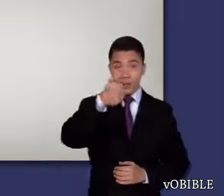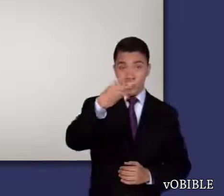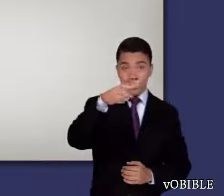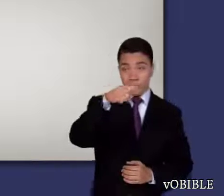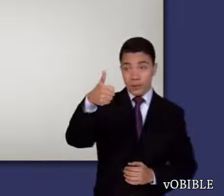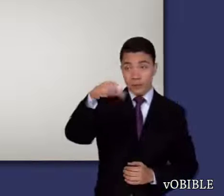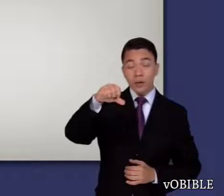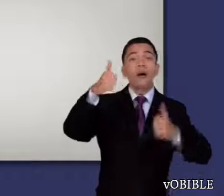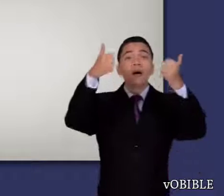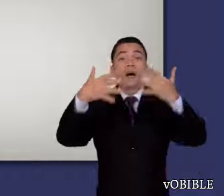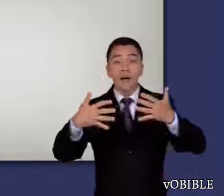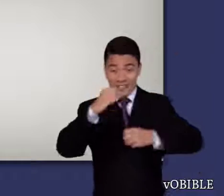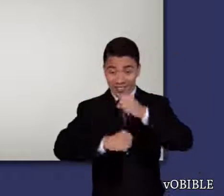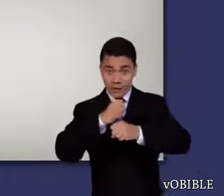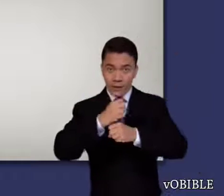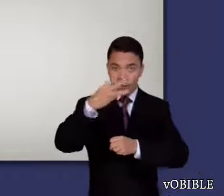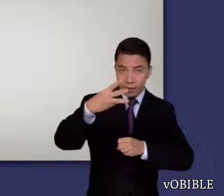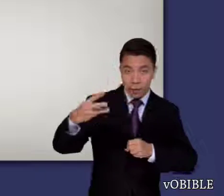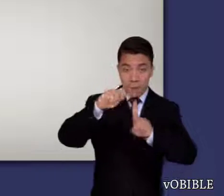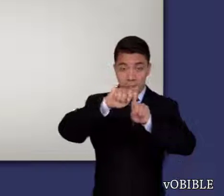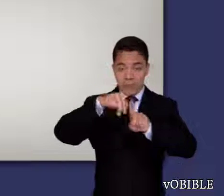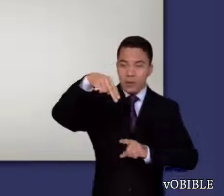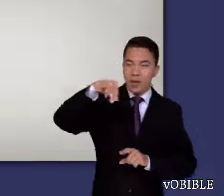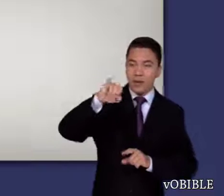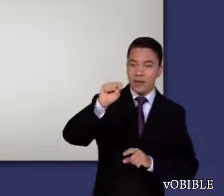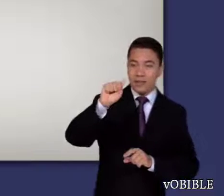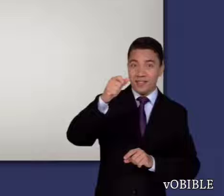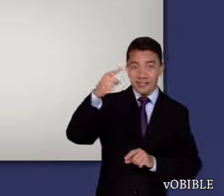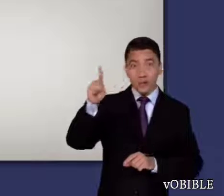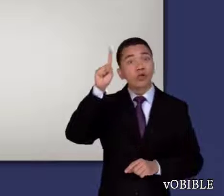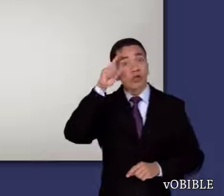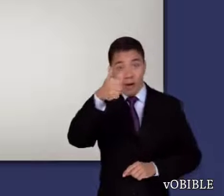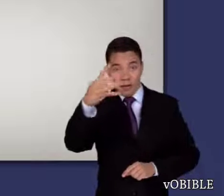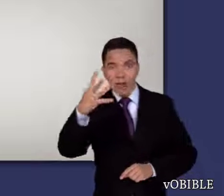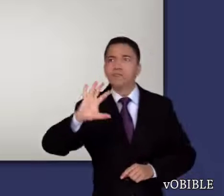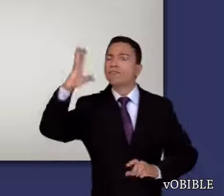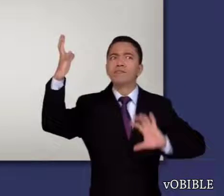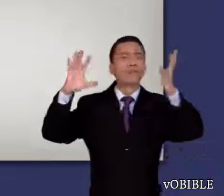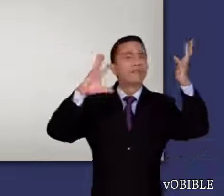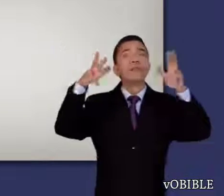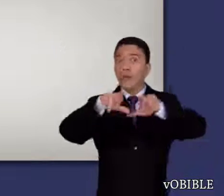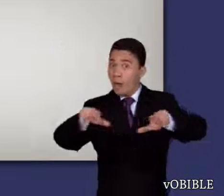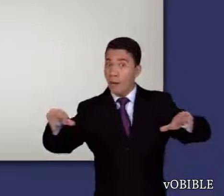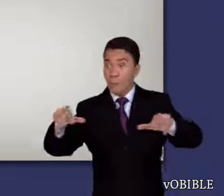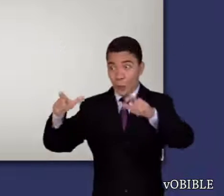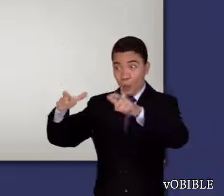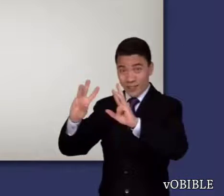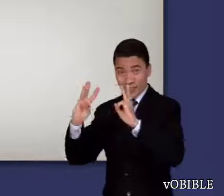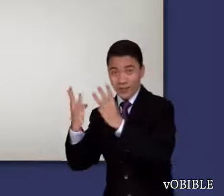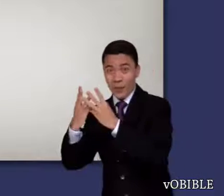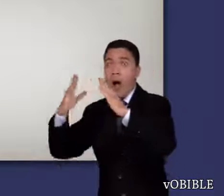Os capítulos 13 a 19 contam os eventos de apenas um dia, 14 de Nisan do ano 33.